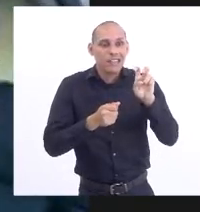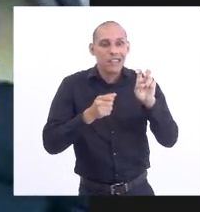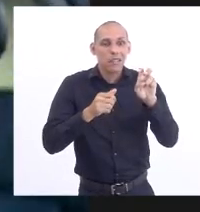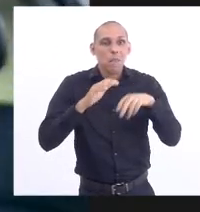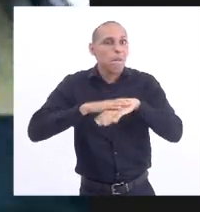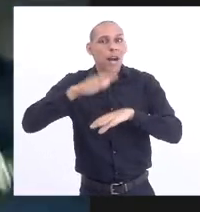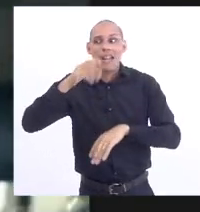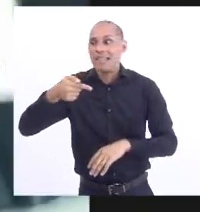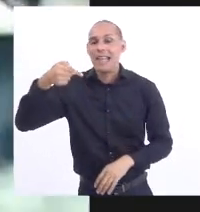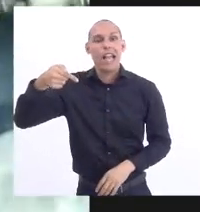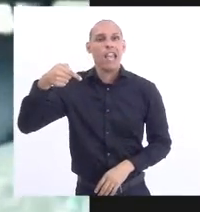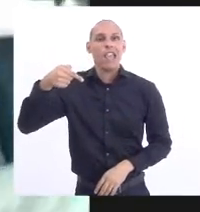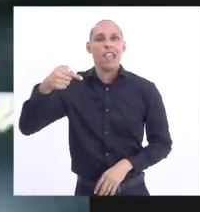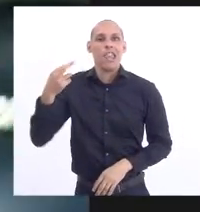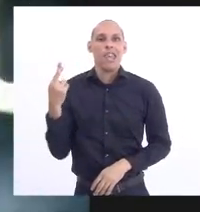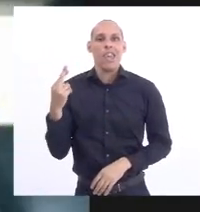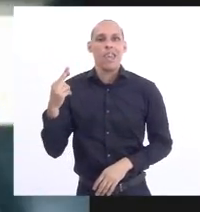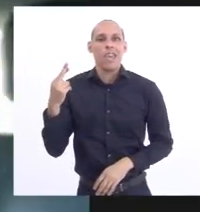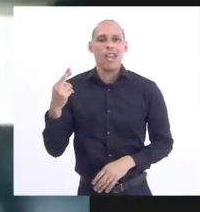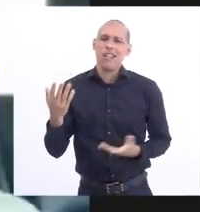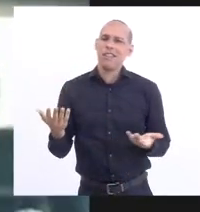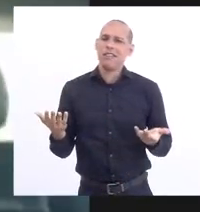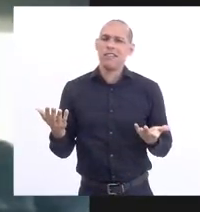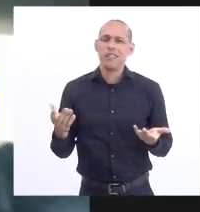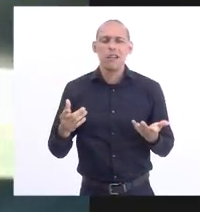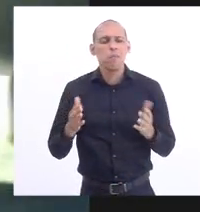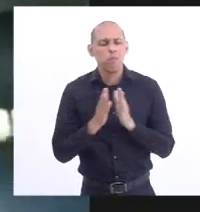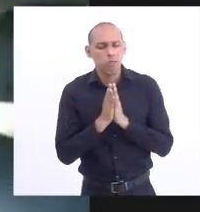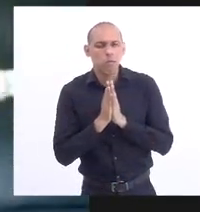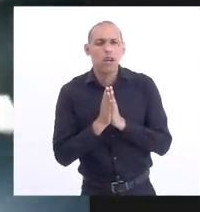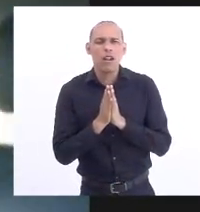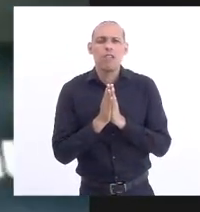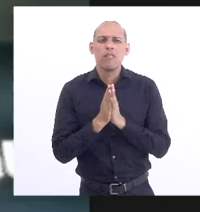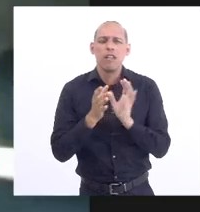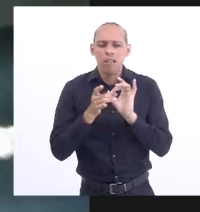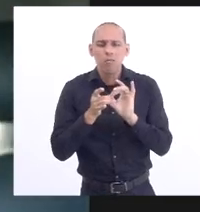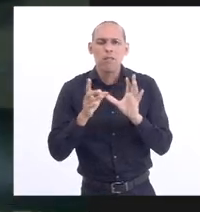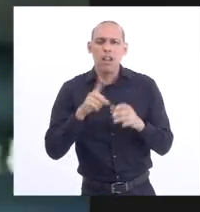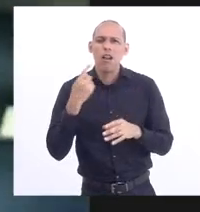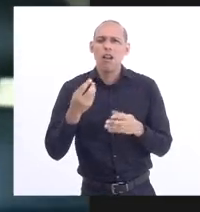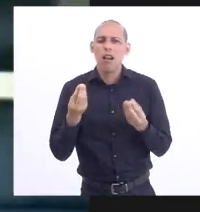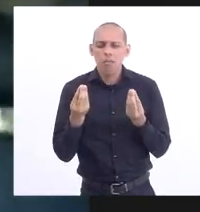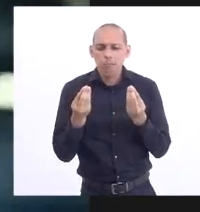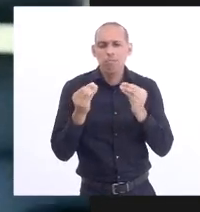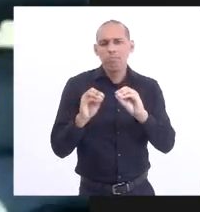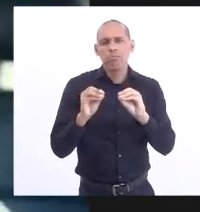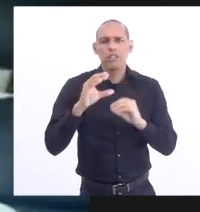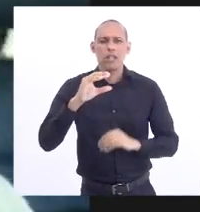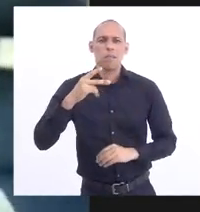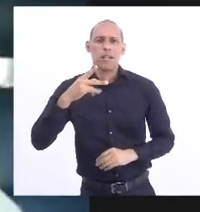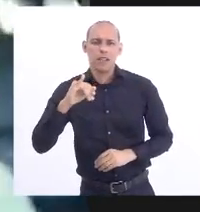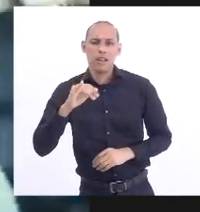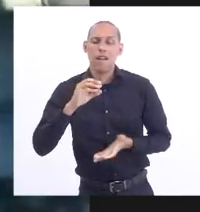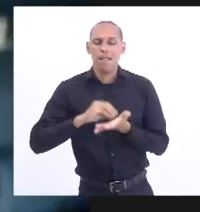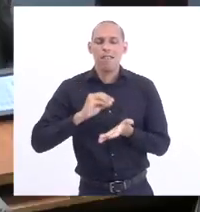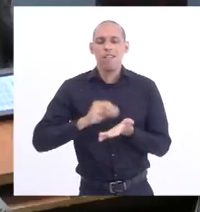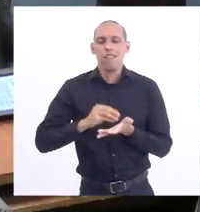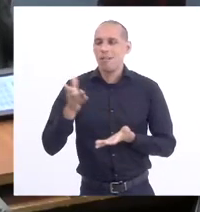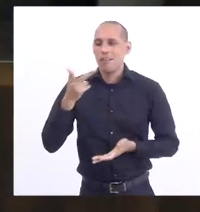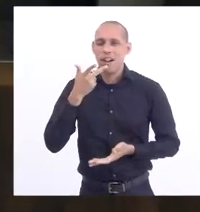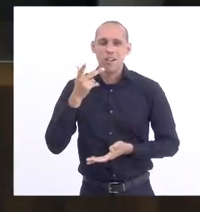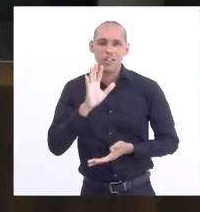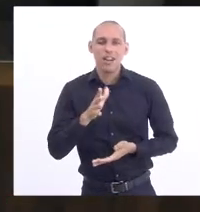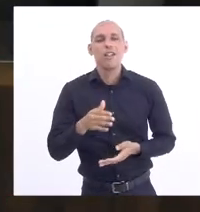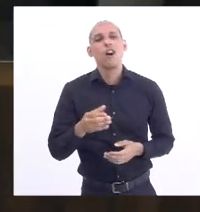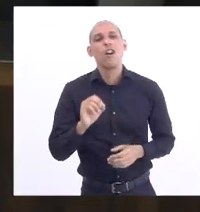vocês só desse hoje o autorizo para a instalação dessa CPI, porque é isso que o Marquinhos falou que estava faltando. Ok,